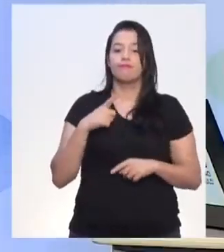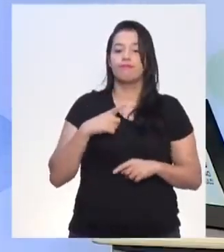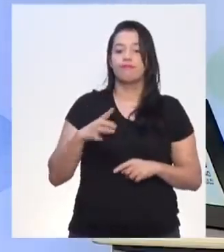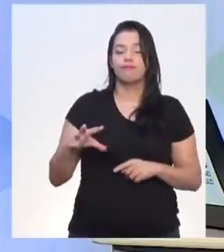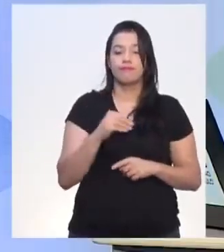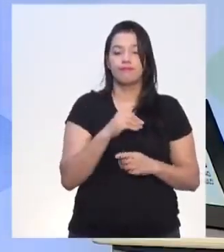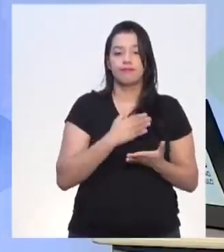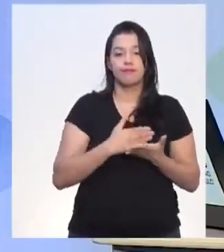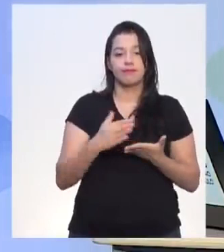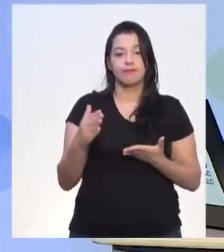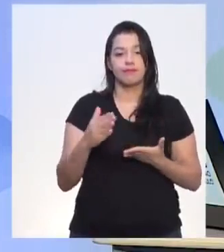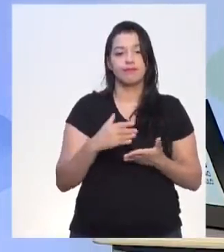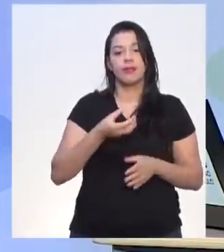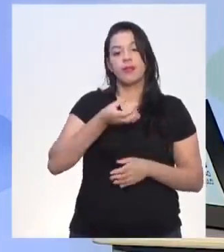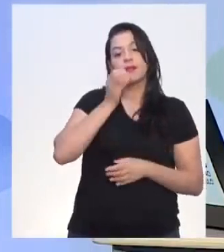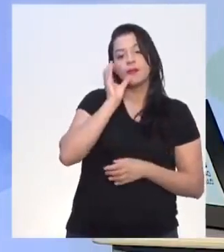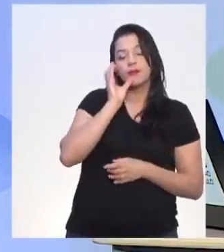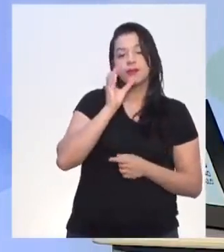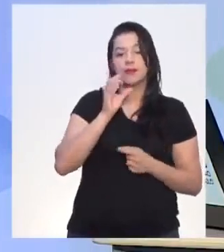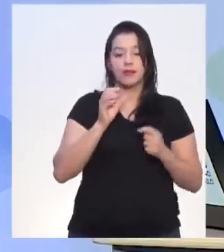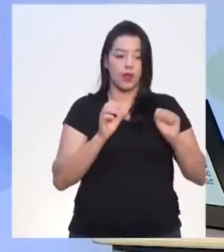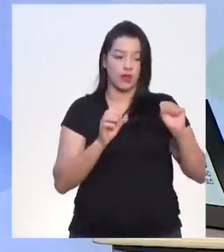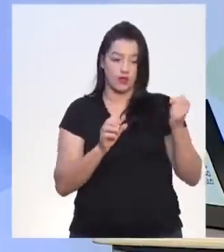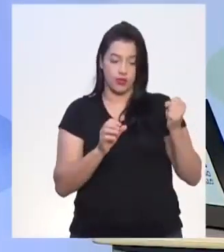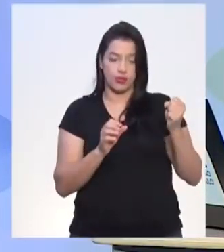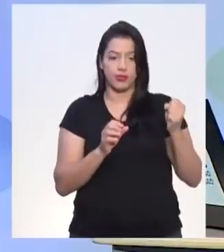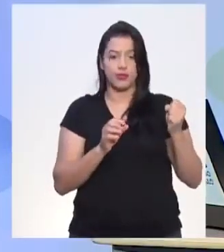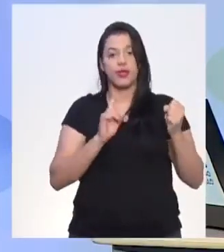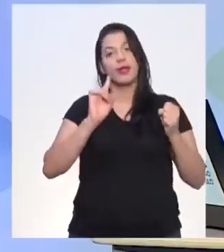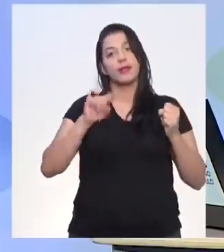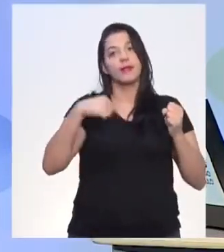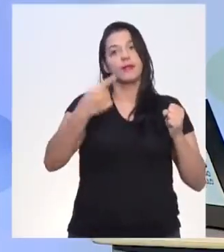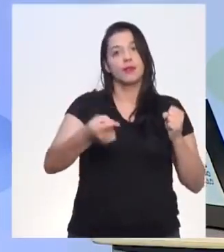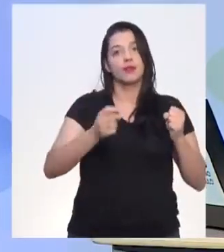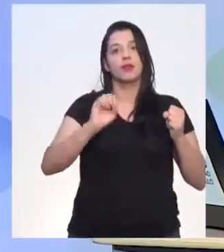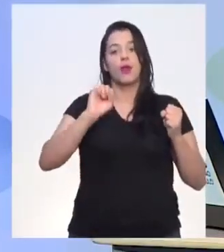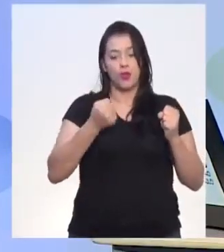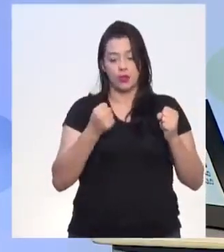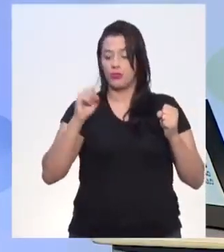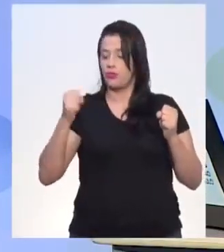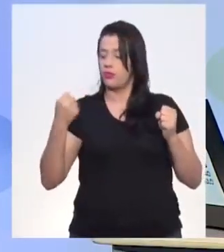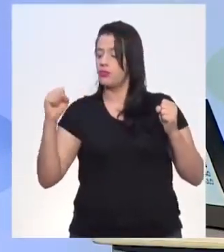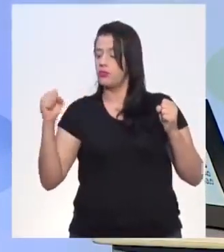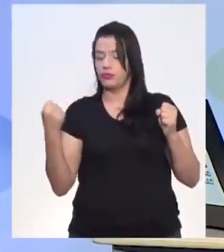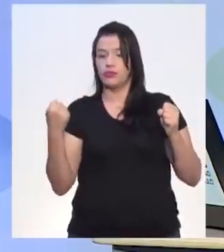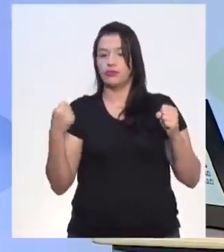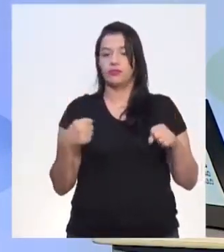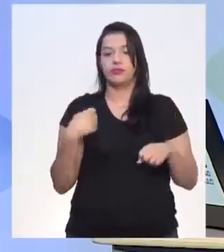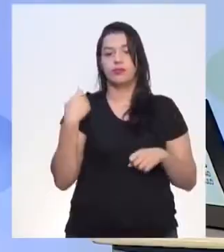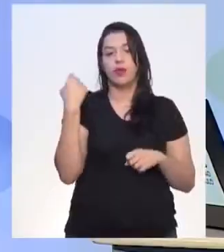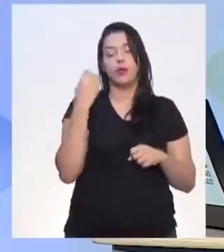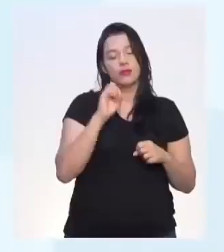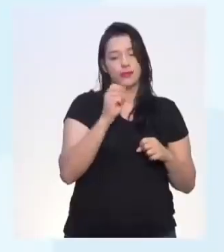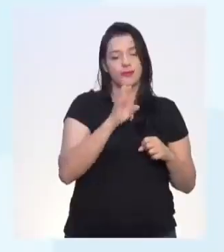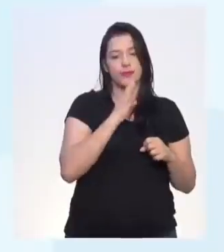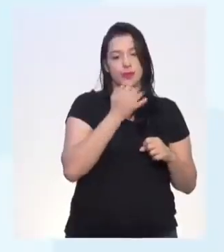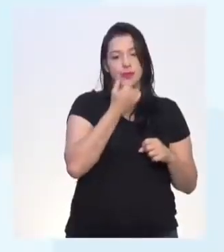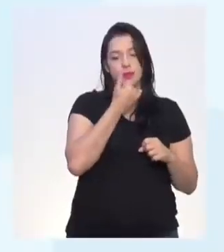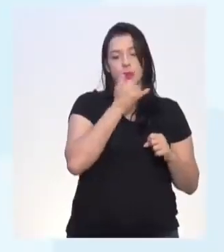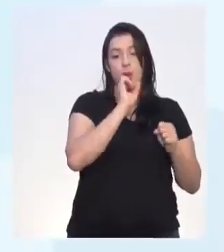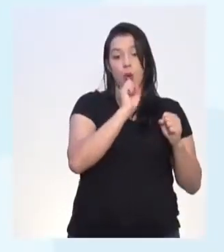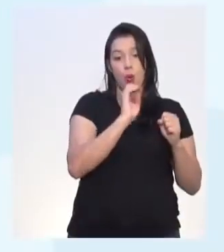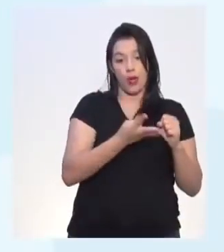a tomar uma dose de remédio às 8 e ele vai ter que tomar a cada 8 horas, né? A cada 4 horas. Então, eu